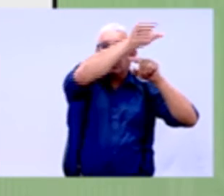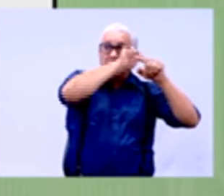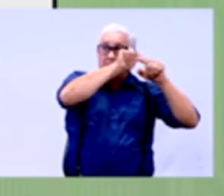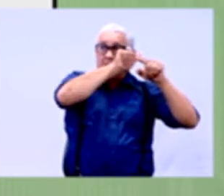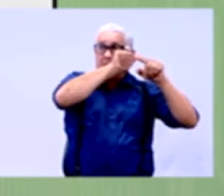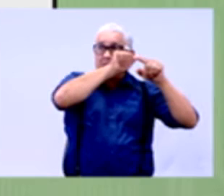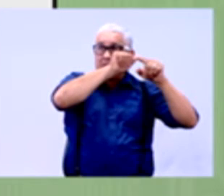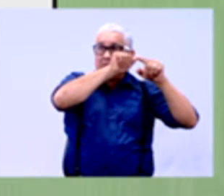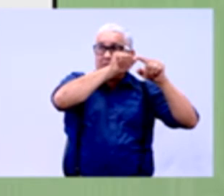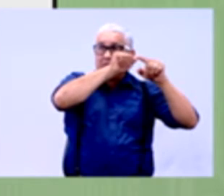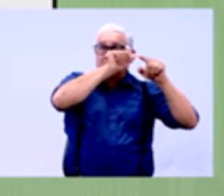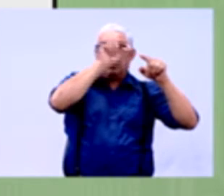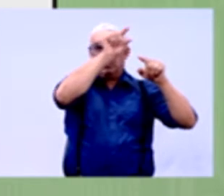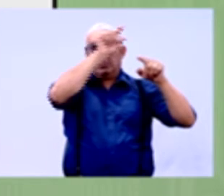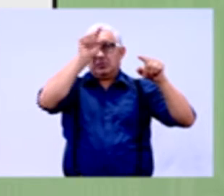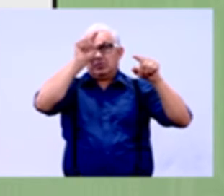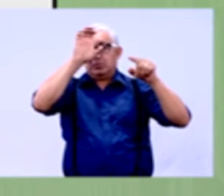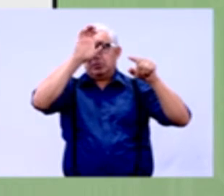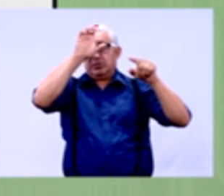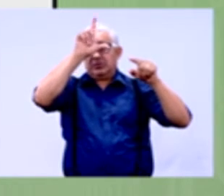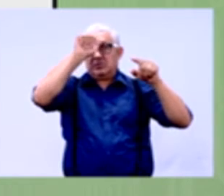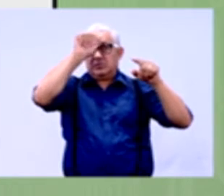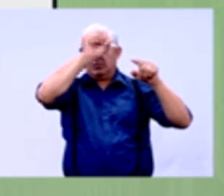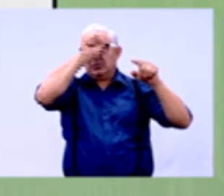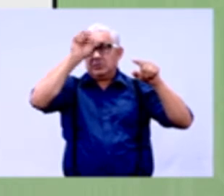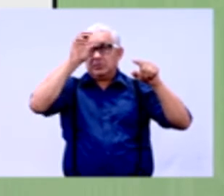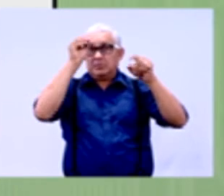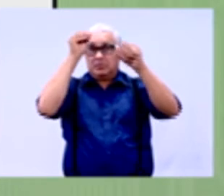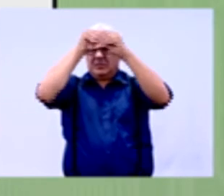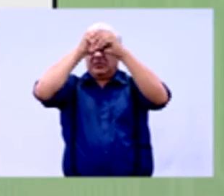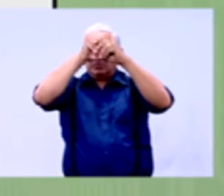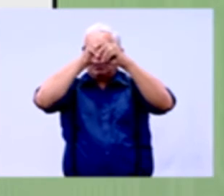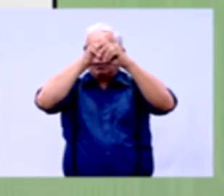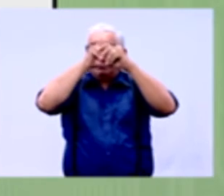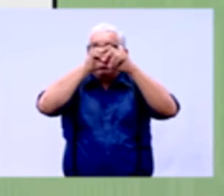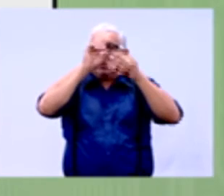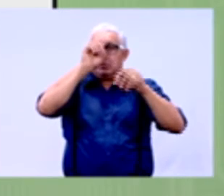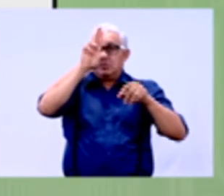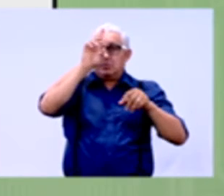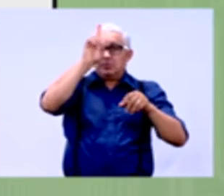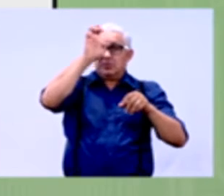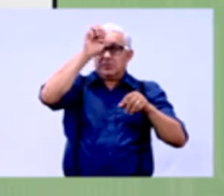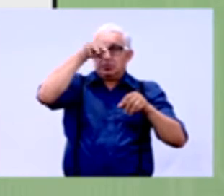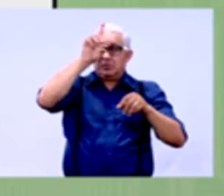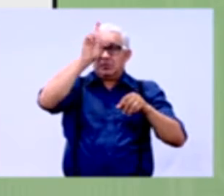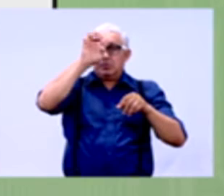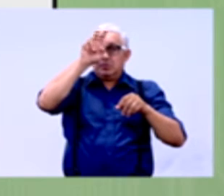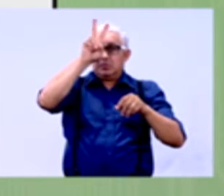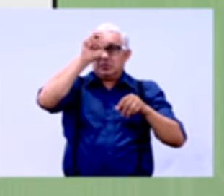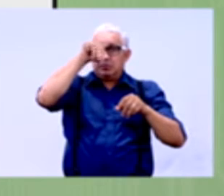implementado na classe ordem de venda. Então, óbvio, assim o que acontece?